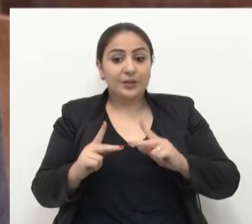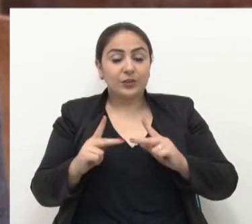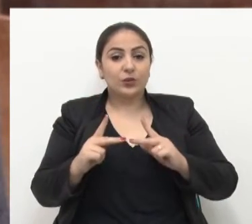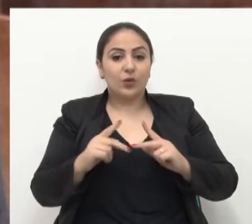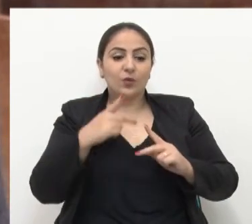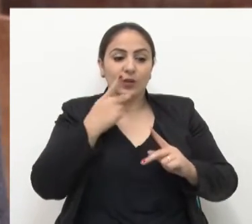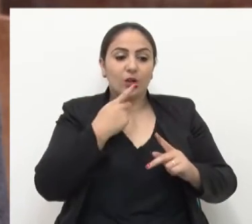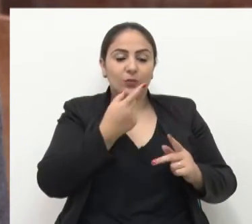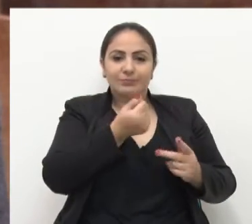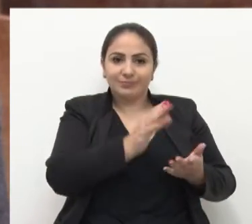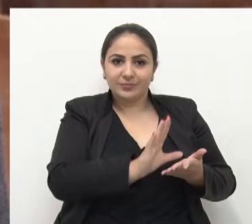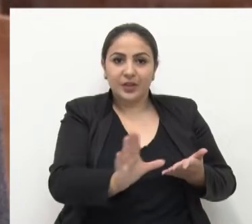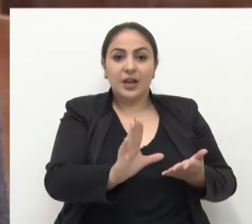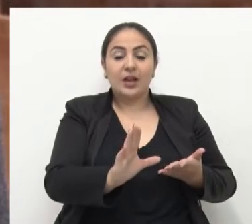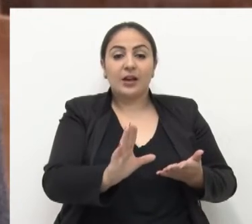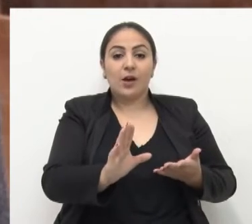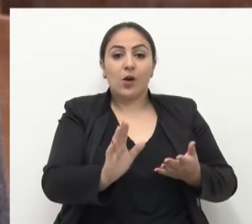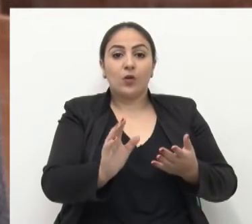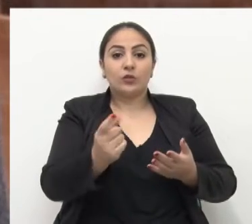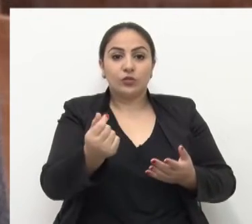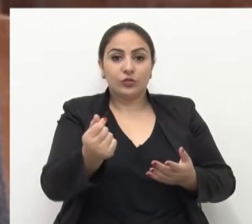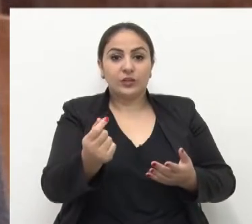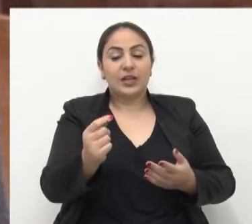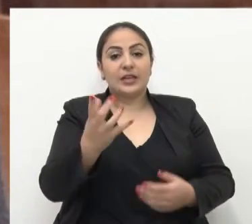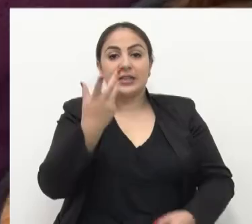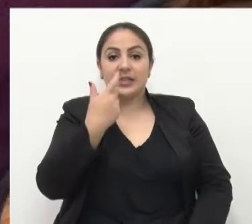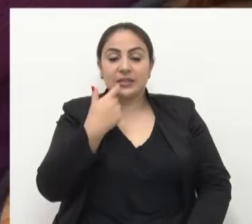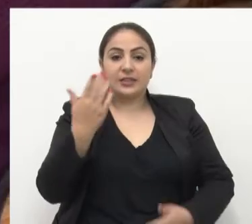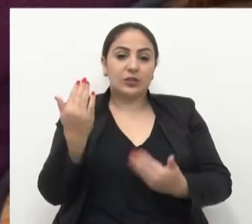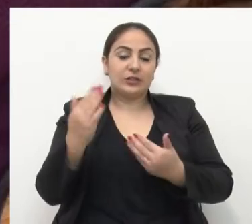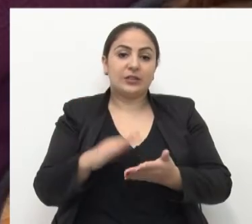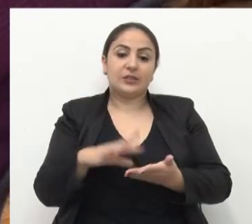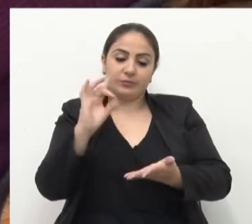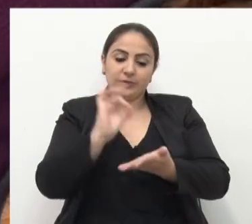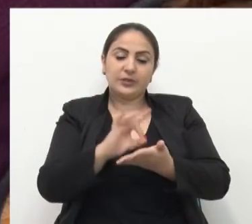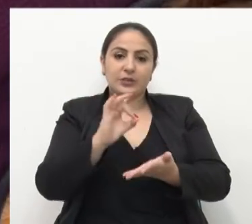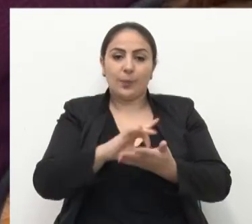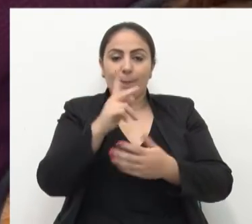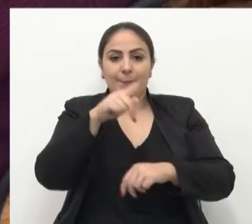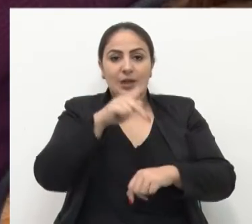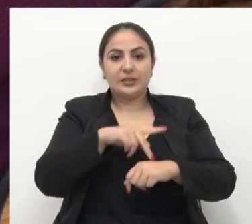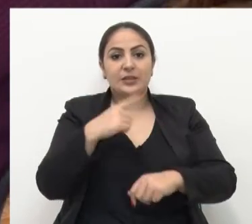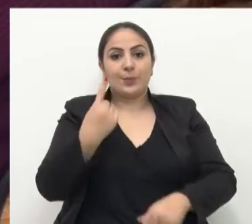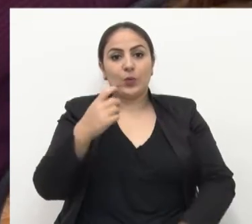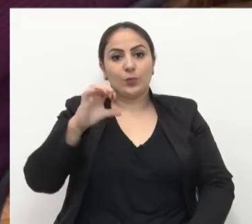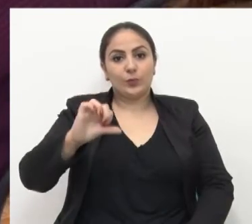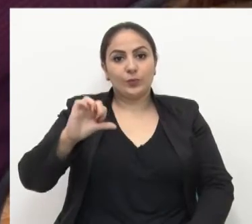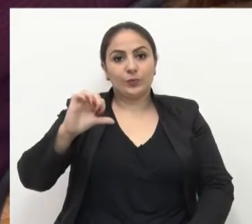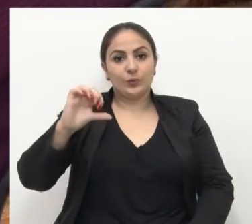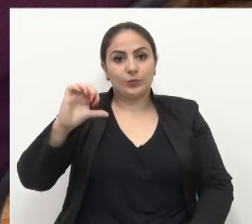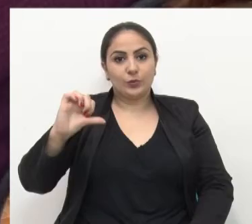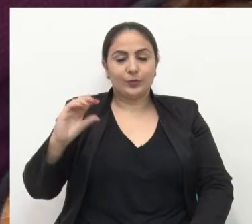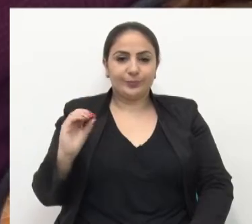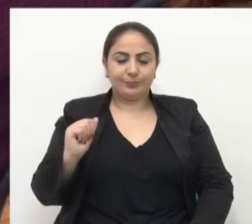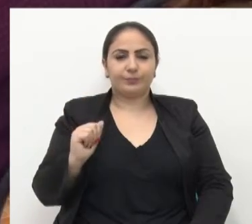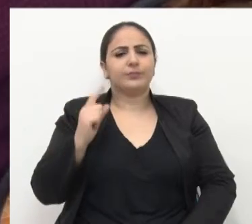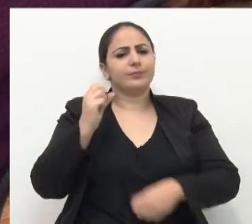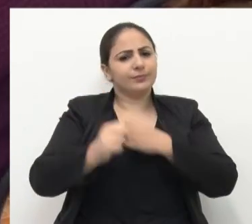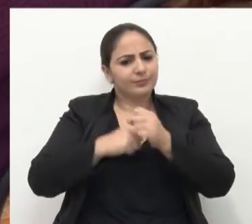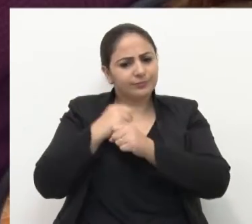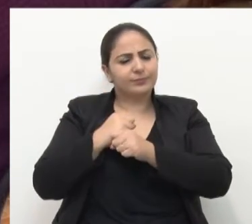deduções ao fundo dos direitos da criança e do adolescente que está em vigor no país desde 1990